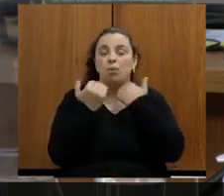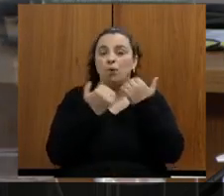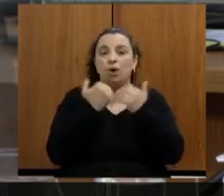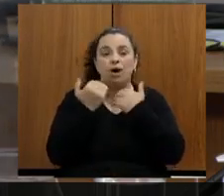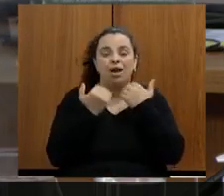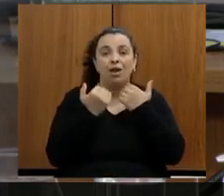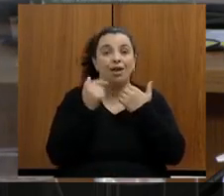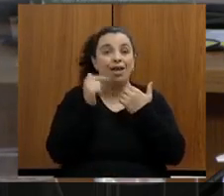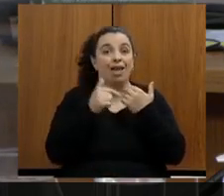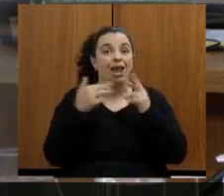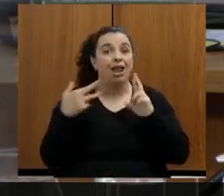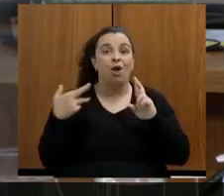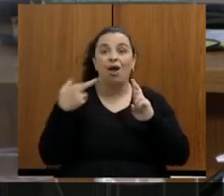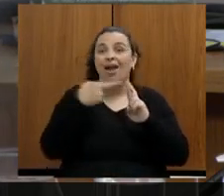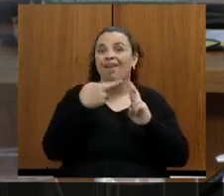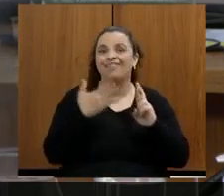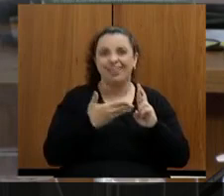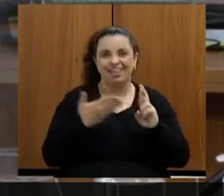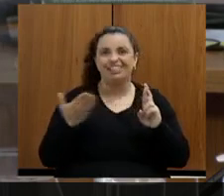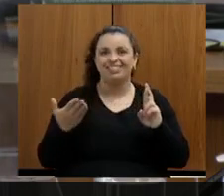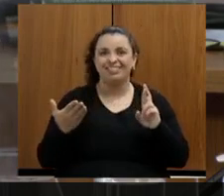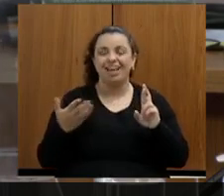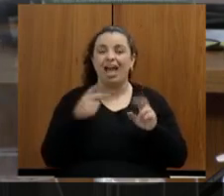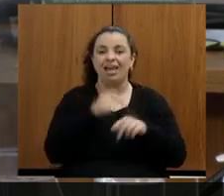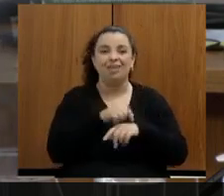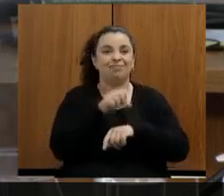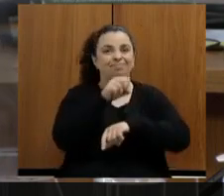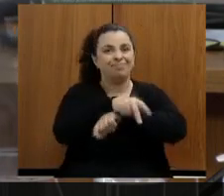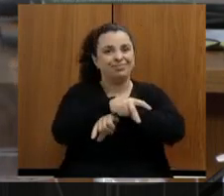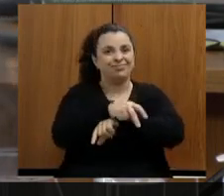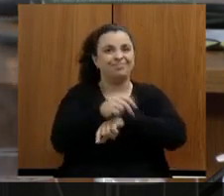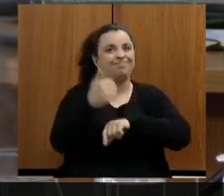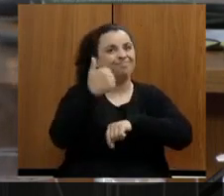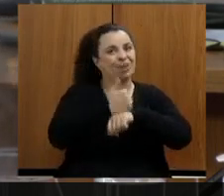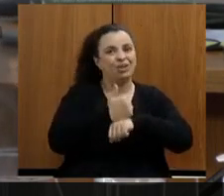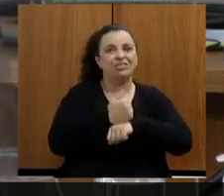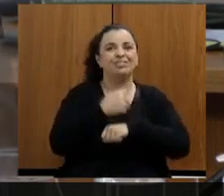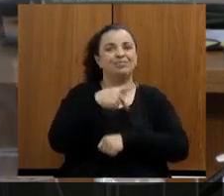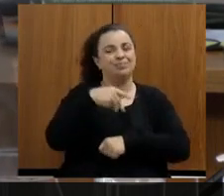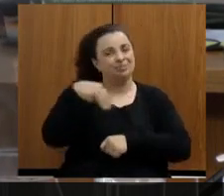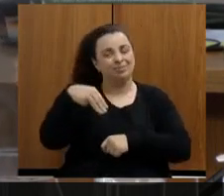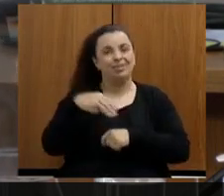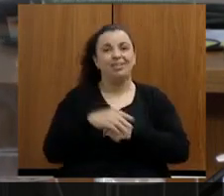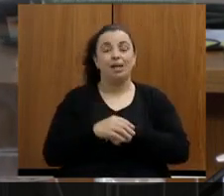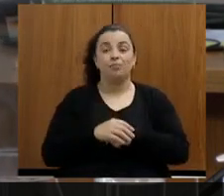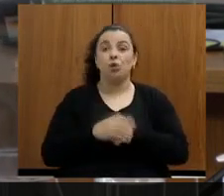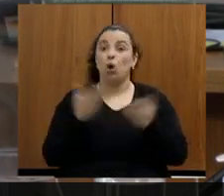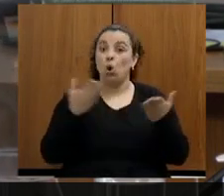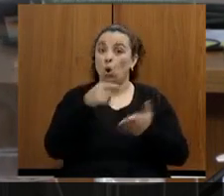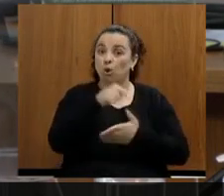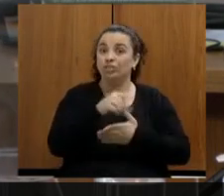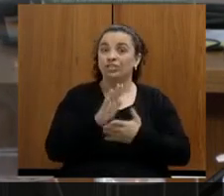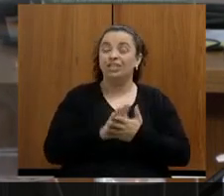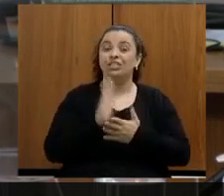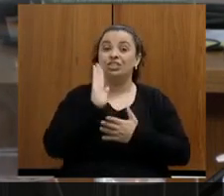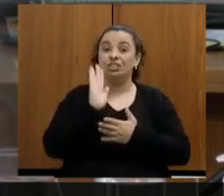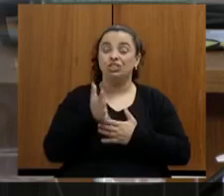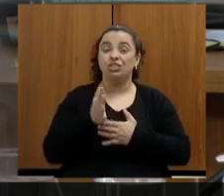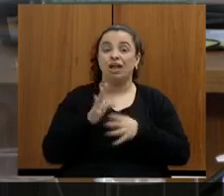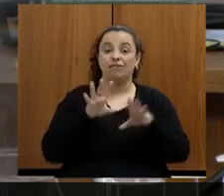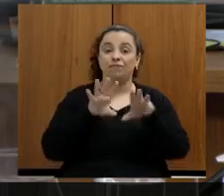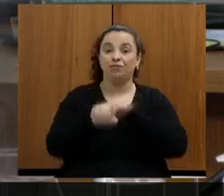sem nenhuma referência Aí entrou na Polícia Militar hoje tem três cursos superiores Sargento